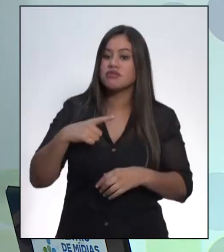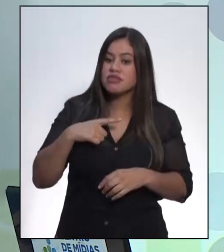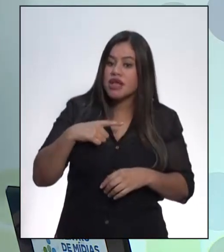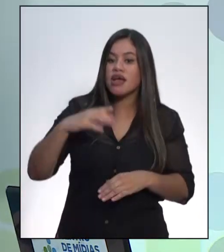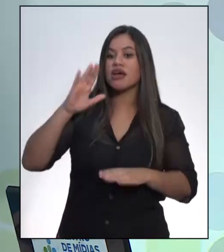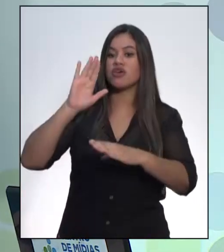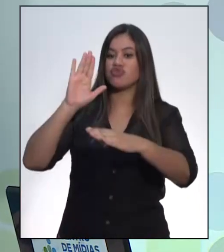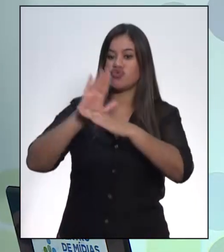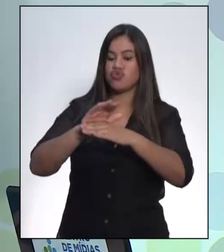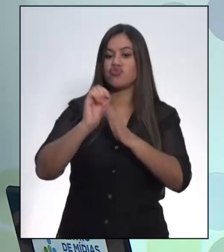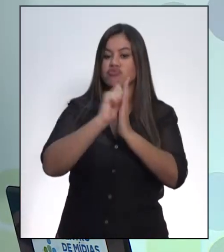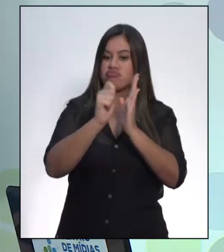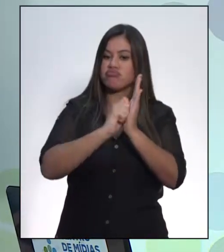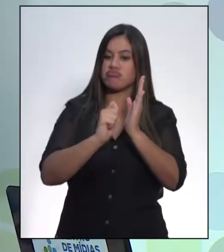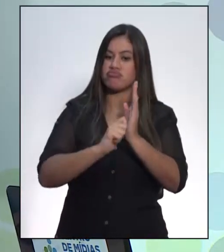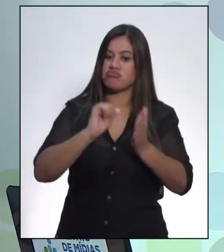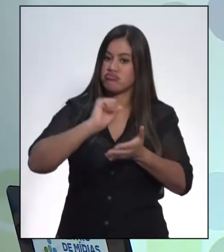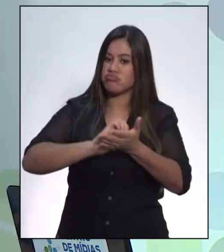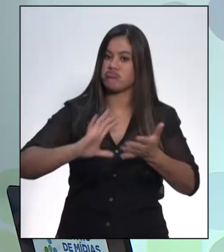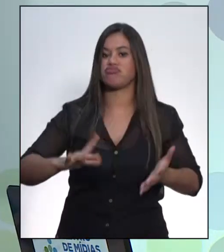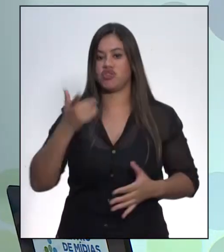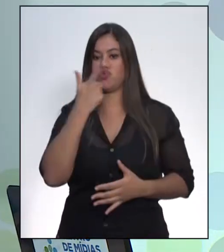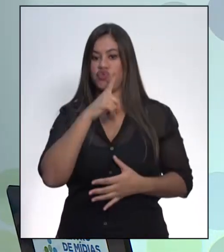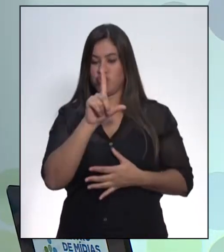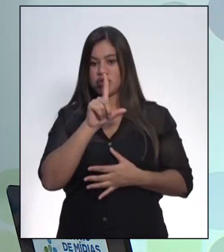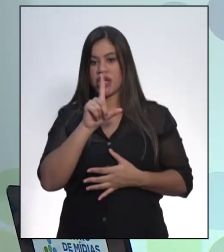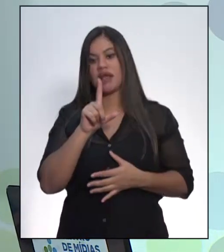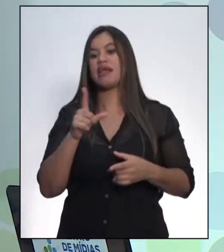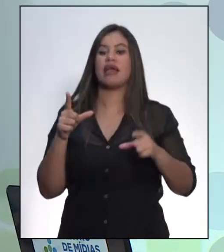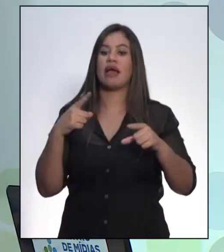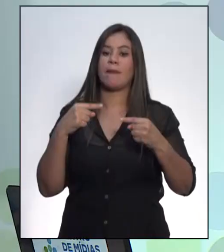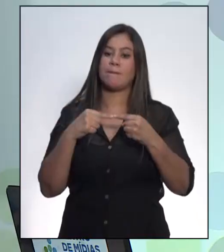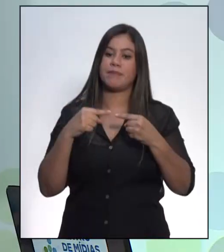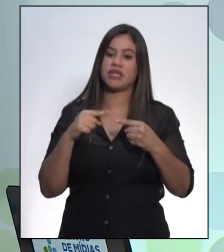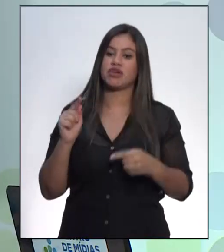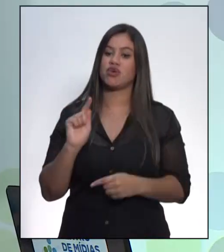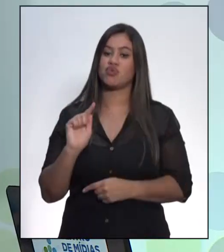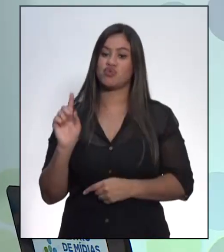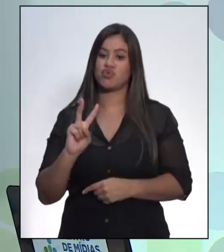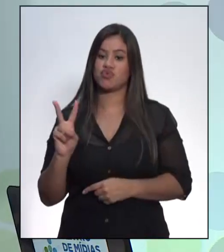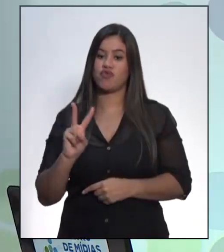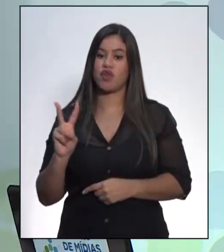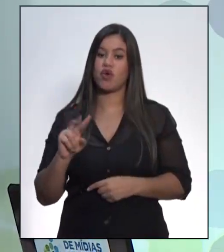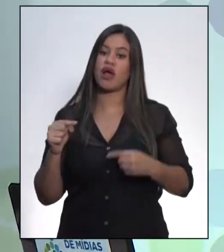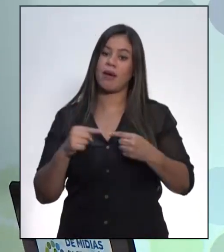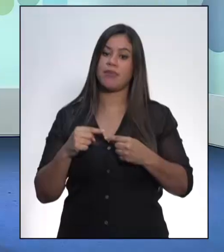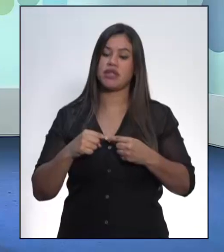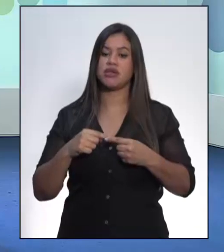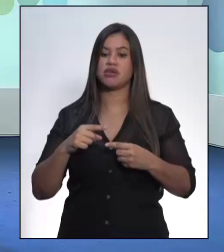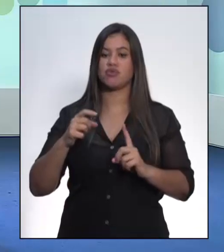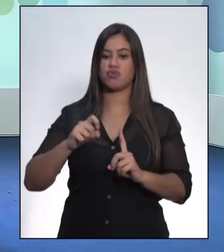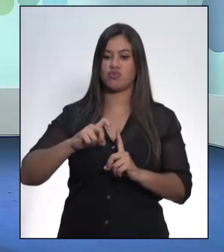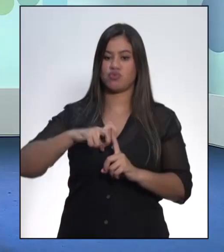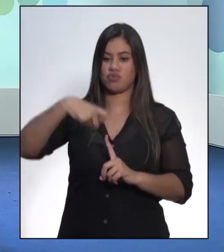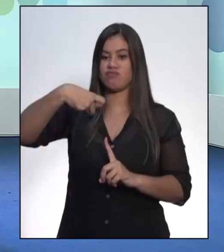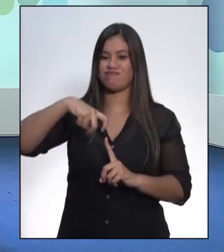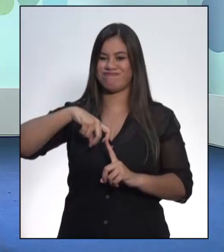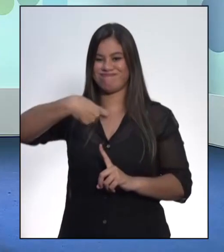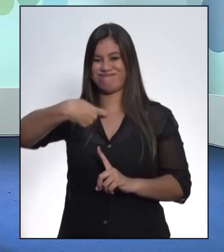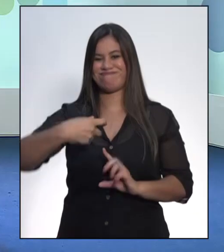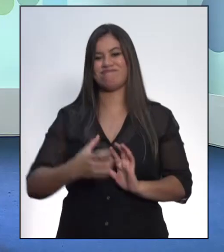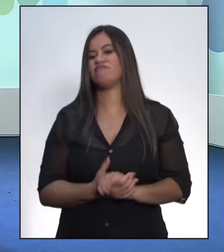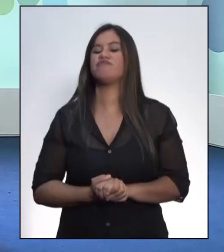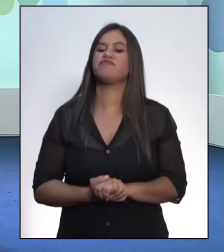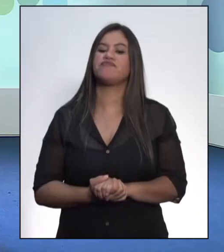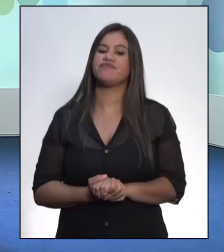exercício aí da sua apostila, tá? Que daí tem os valores, que é o cálculo do refrigerante, que a gente vai voltar no decorrer da aula.